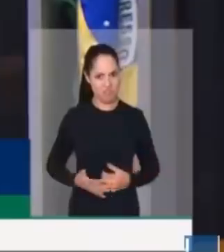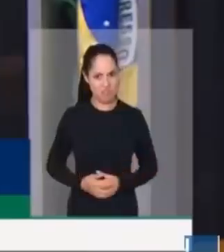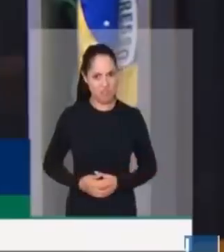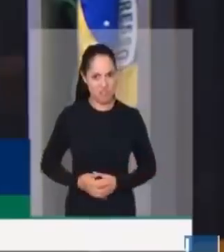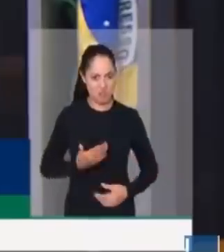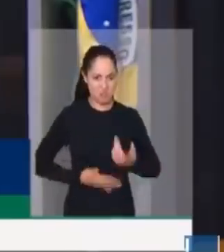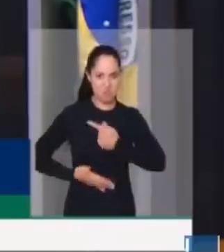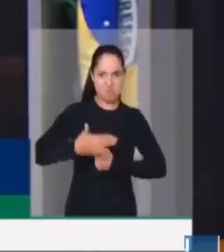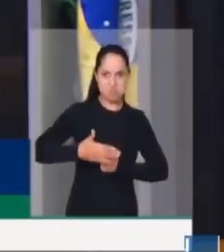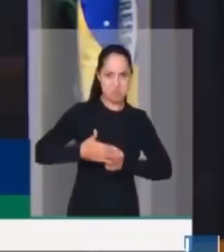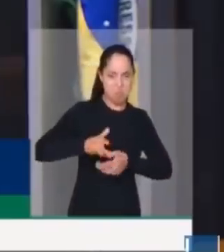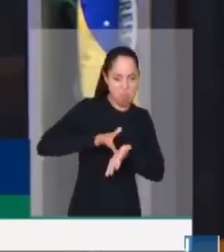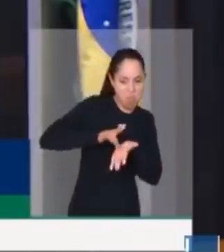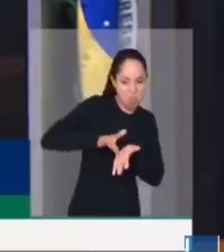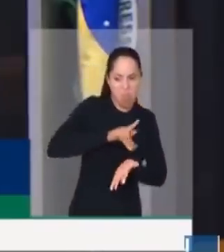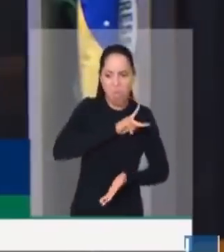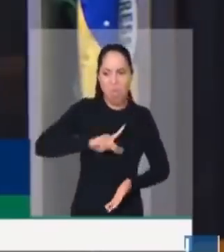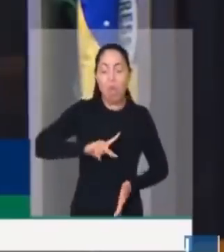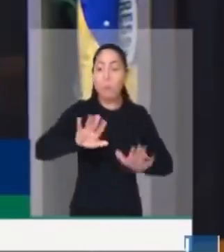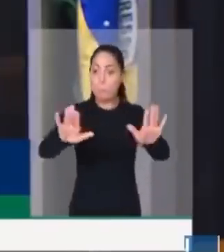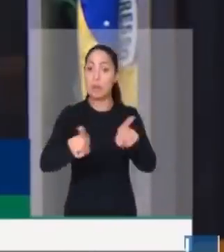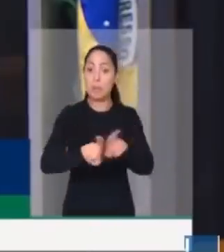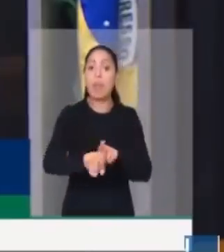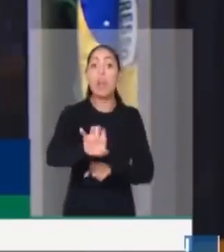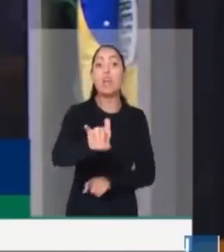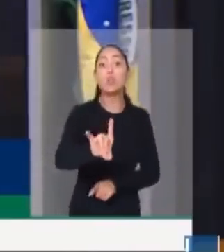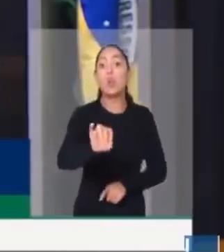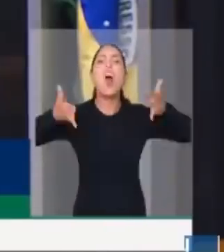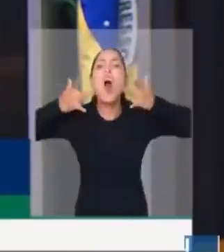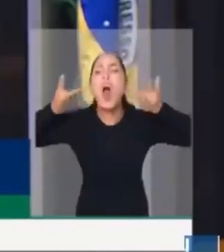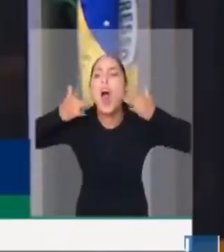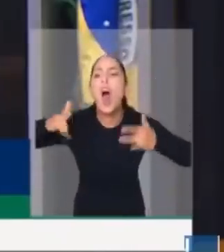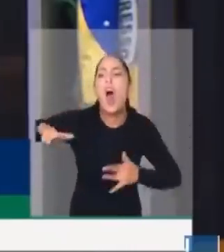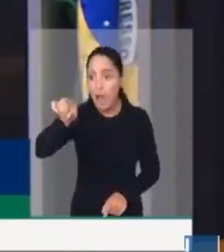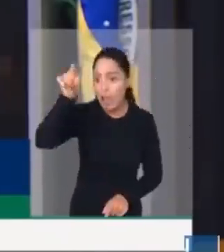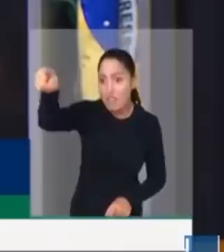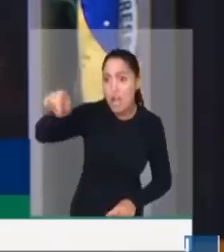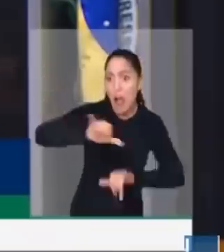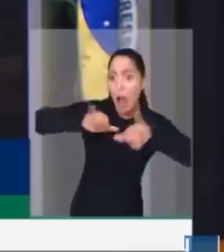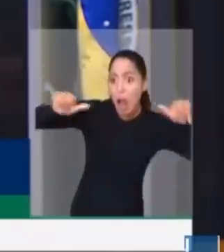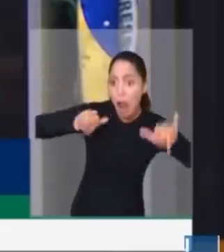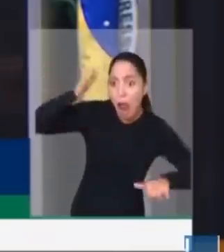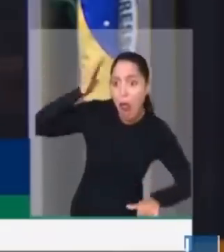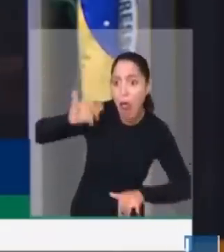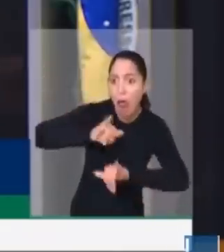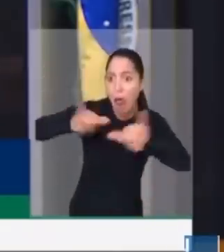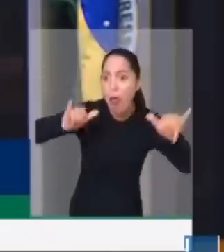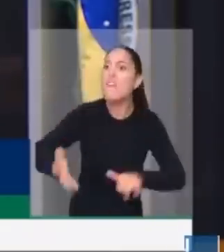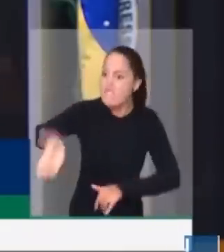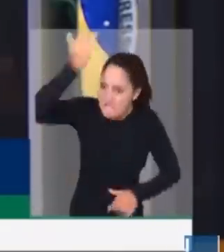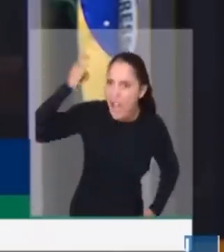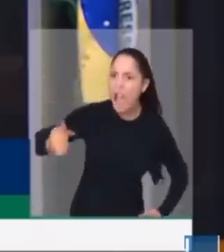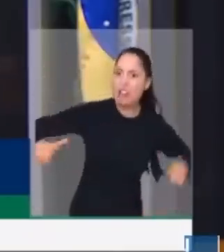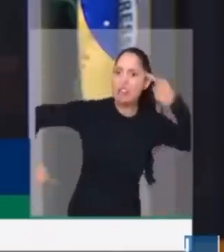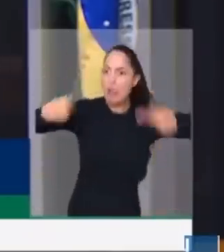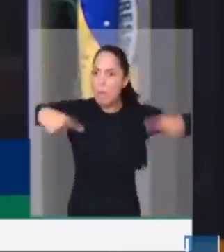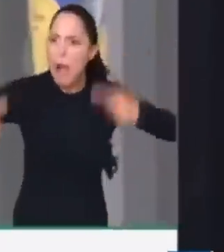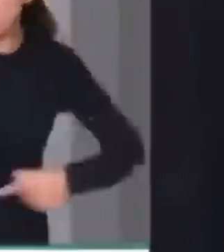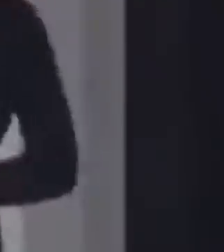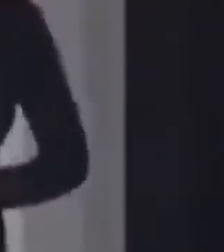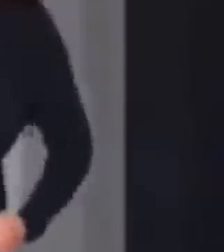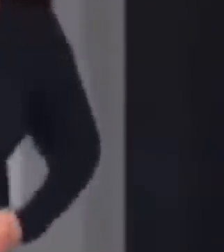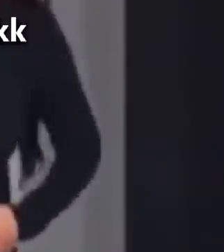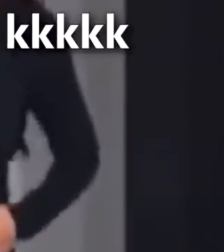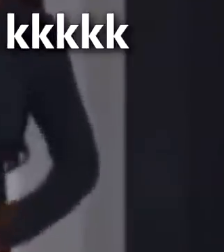senhora. E o deputado Eduardo Bolsonaro, que grita no fundo, parece muito travesti, mas quando lhe chamei em debate, por repetidas